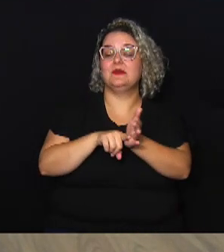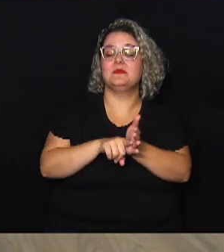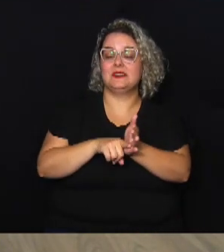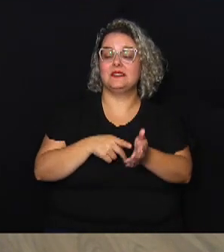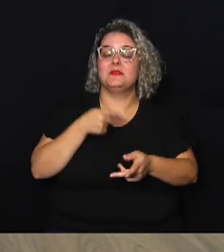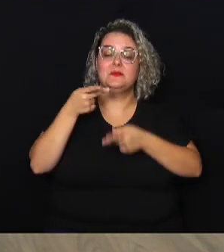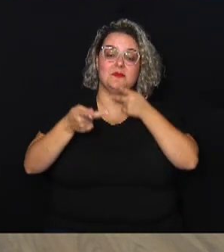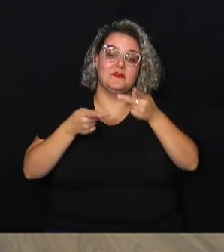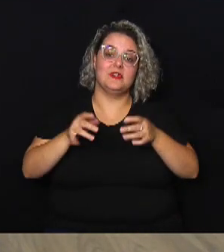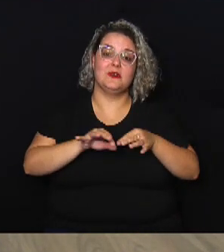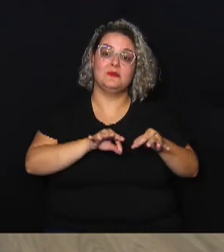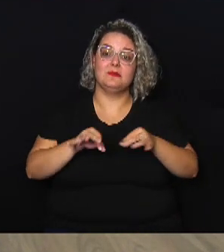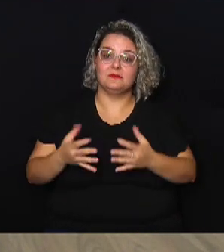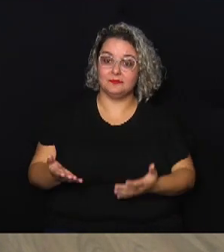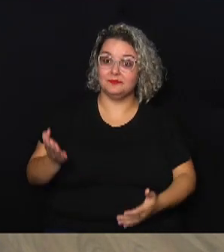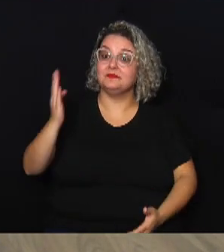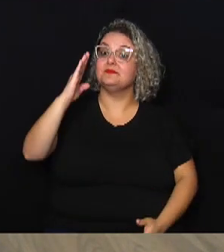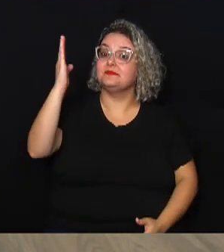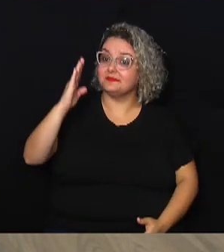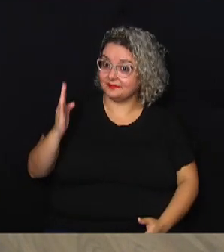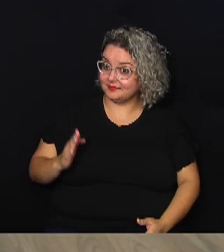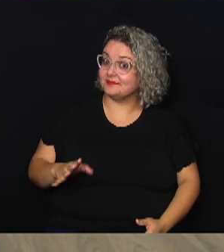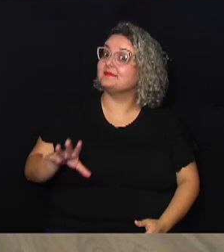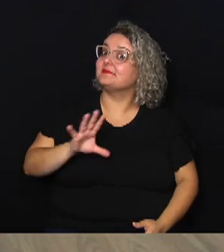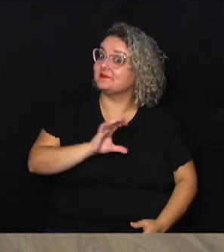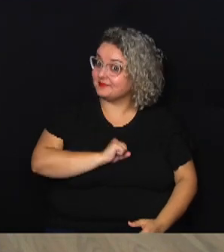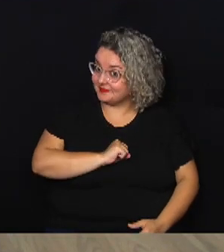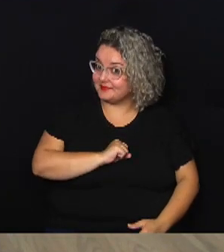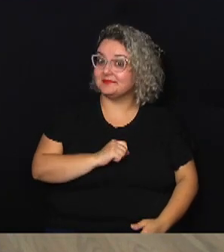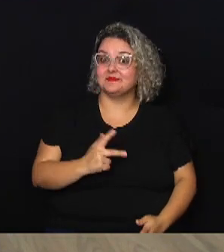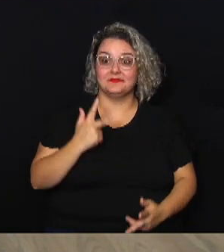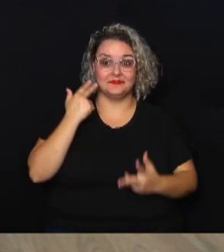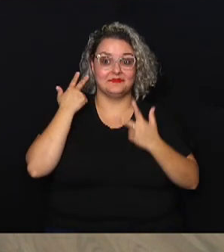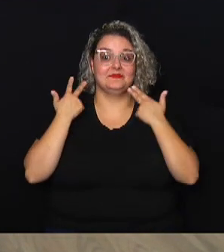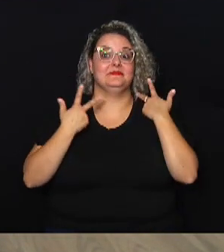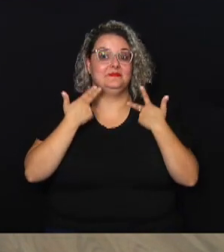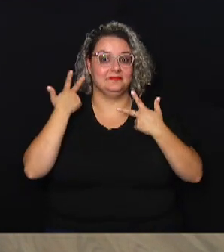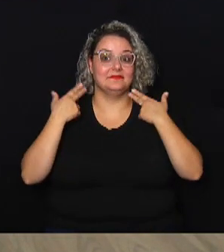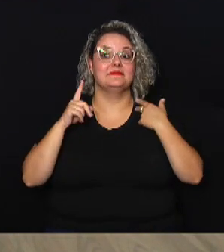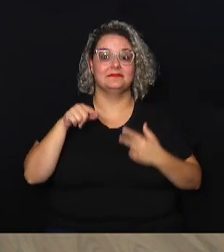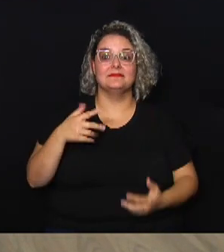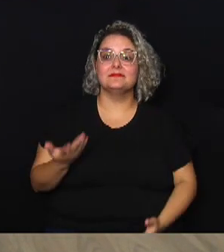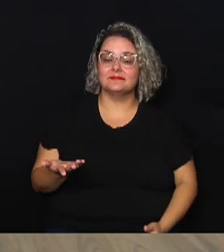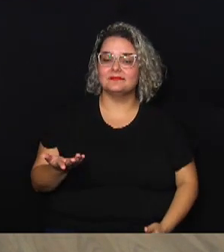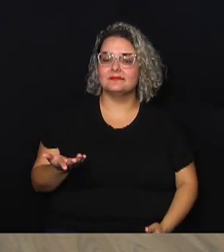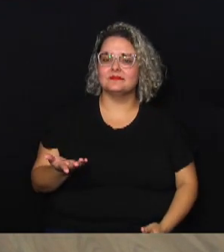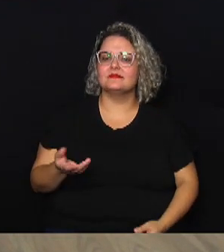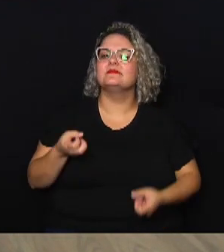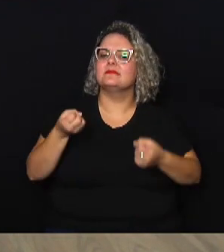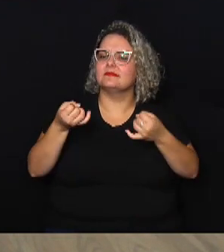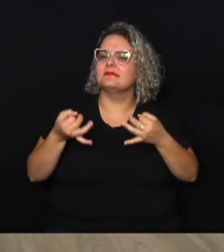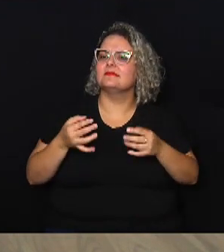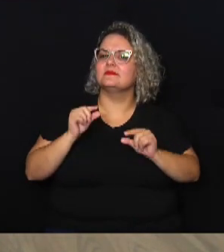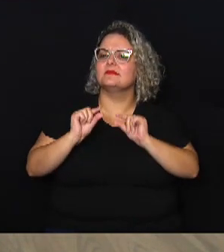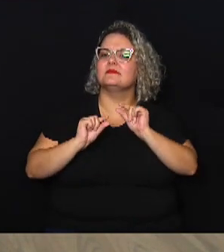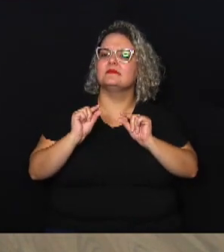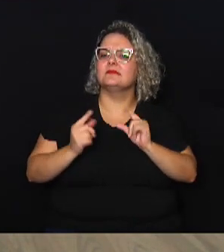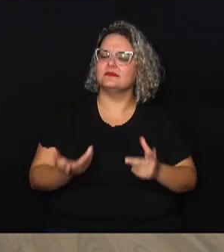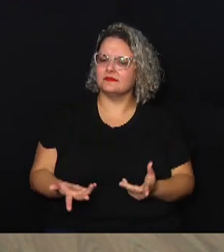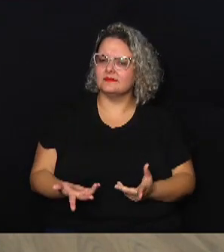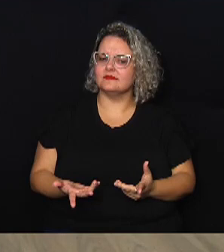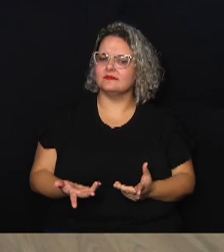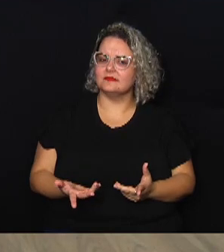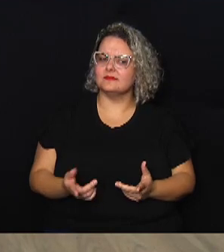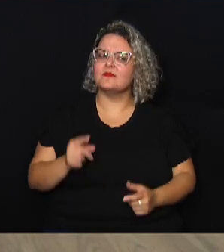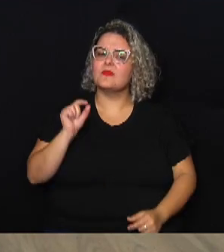introdução do programa, o brasileiro também gosta bastante de cirurgia plástica, né? Mas vamos explicar um pouquinho, né? O